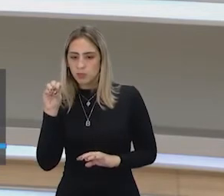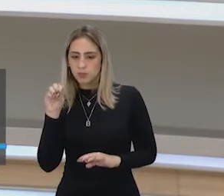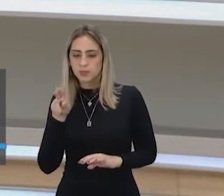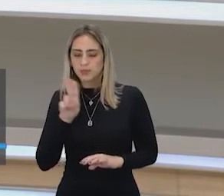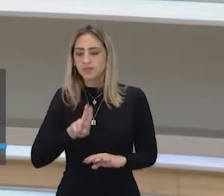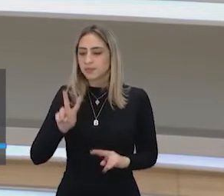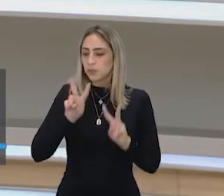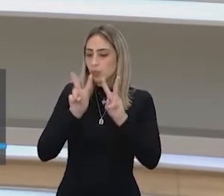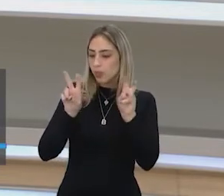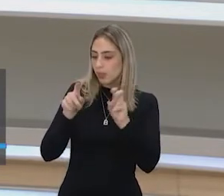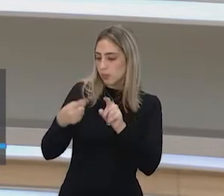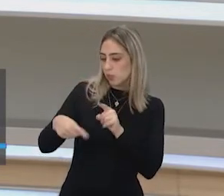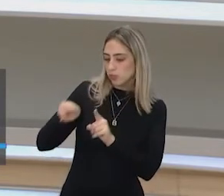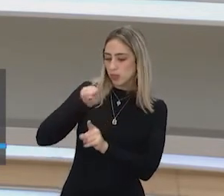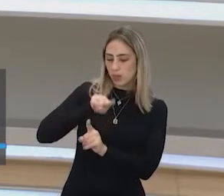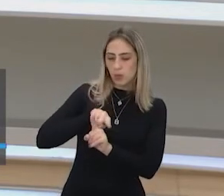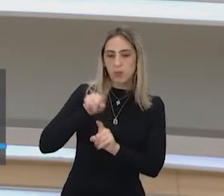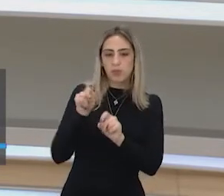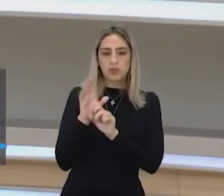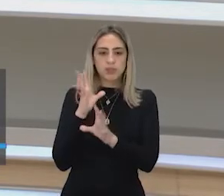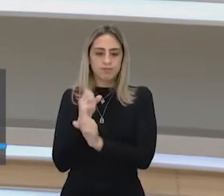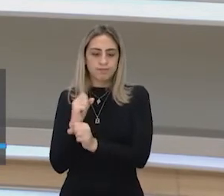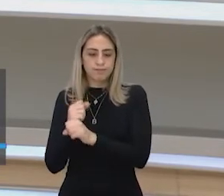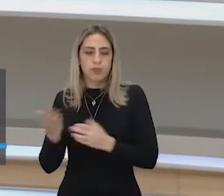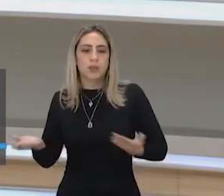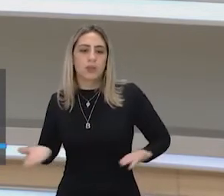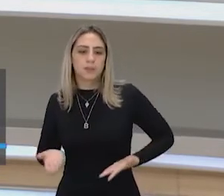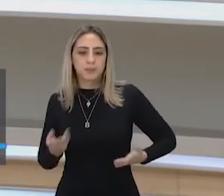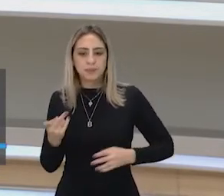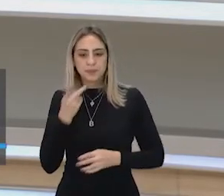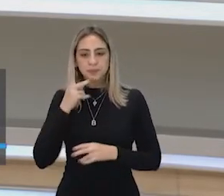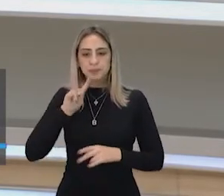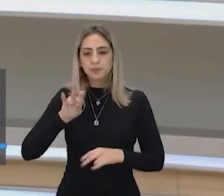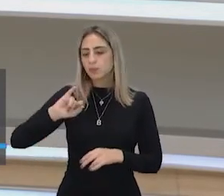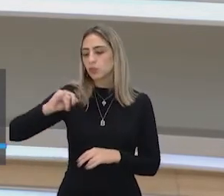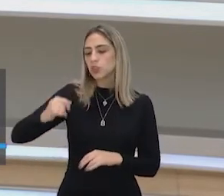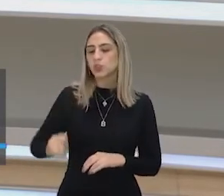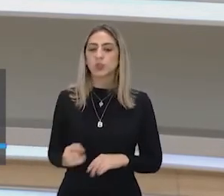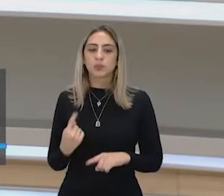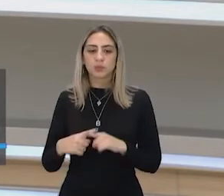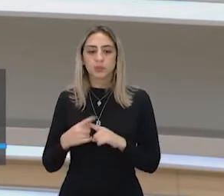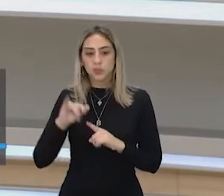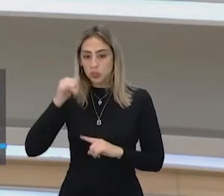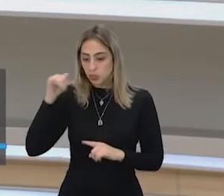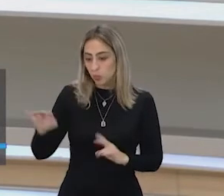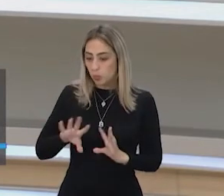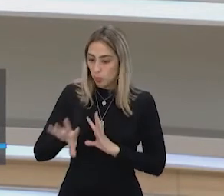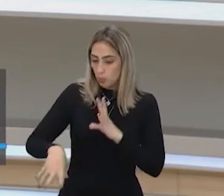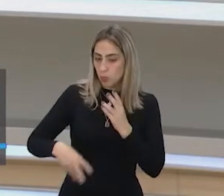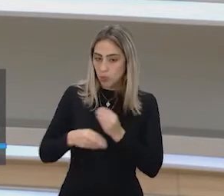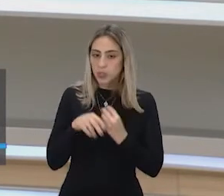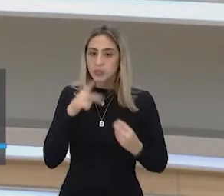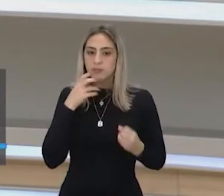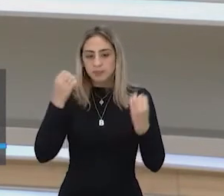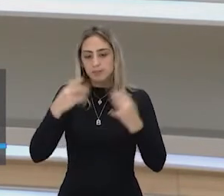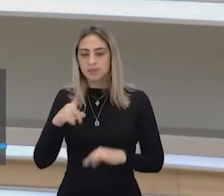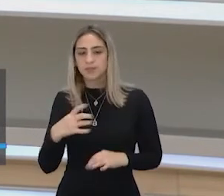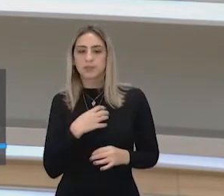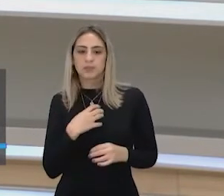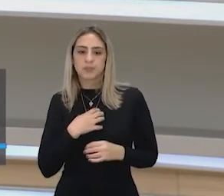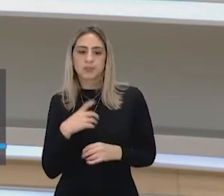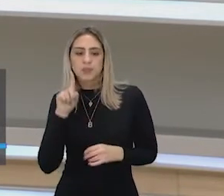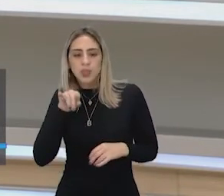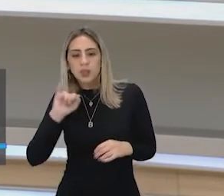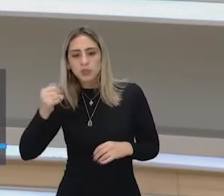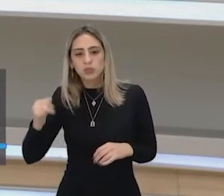para fazer o cálculo seguinte. E hoje a gente vai falar um pouquinho sobre juros, porque os juros compostos, eles funcionam desse jeito também, que é